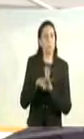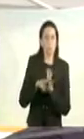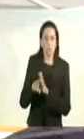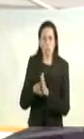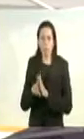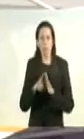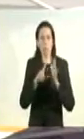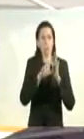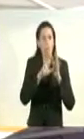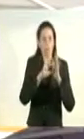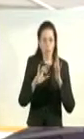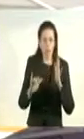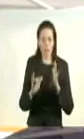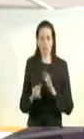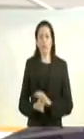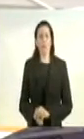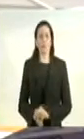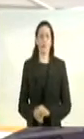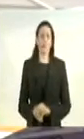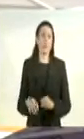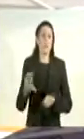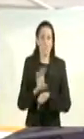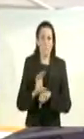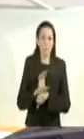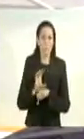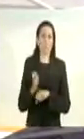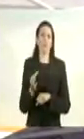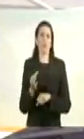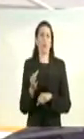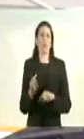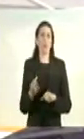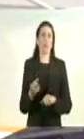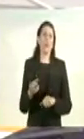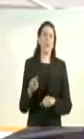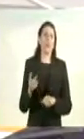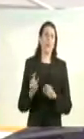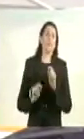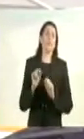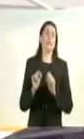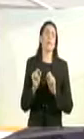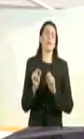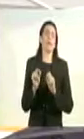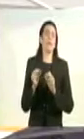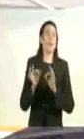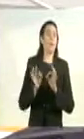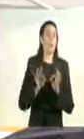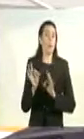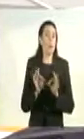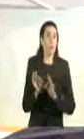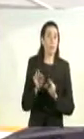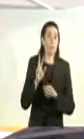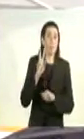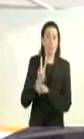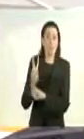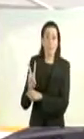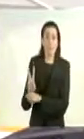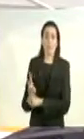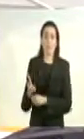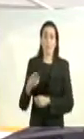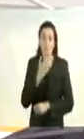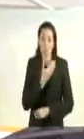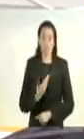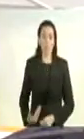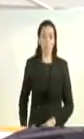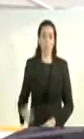pelo Brasil e assim por diante, para defender o governo perante a justiça. Porque isso